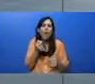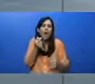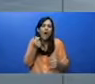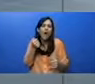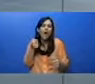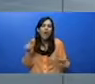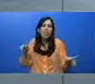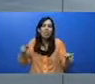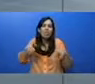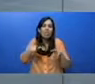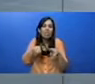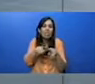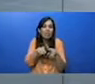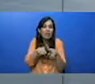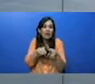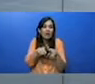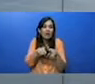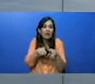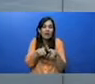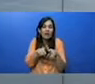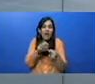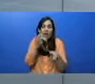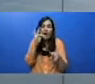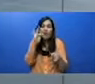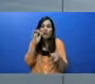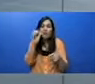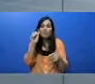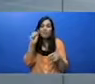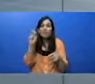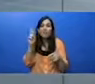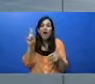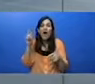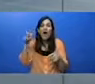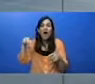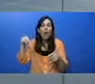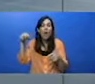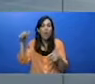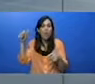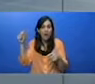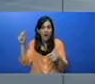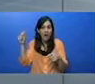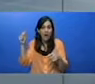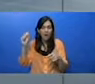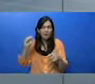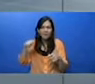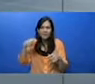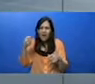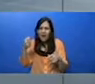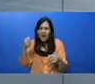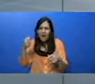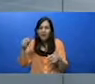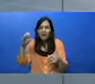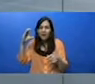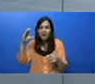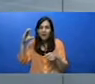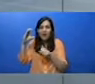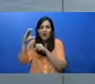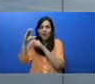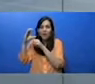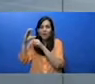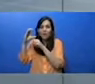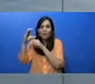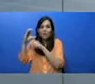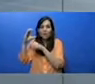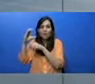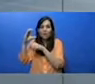extinção. Crianças, 600 espécies da fauna brasileira correm o risco de